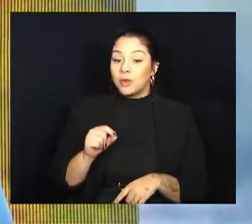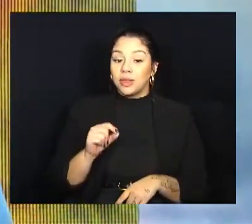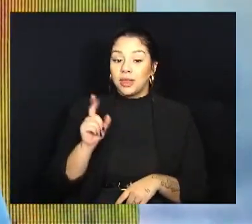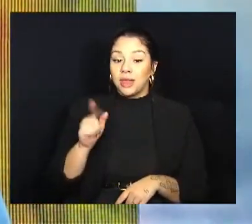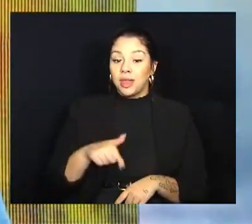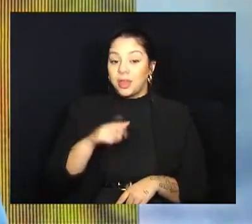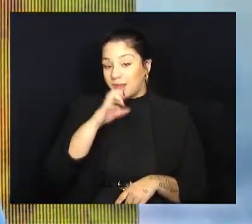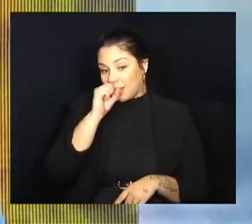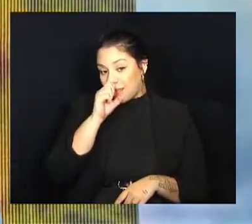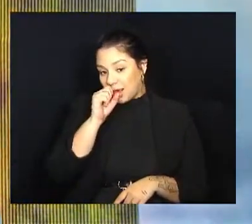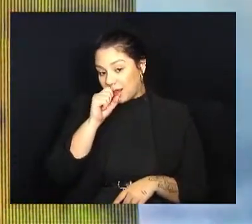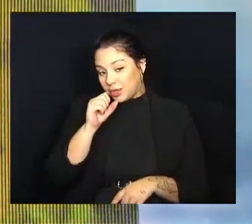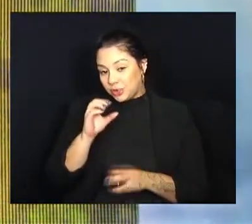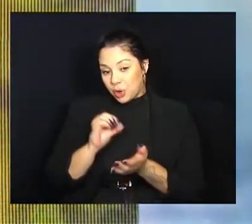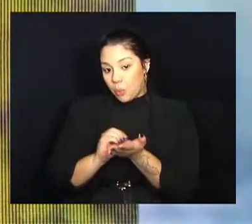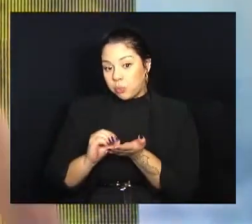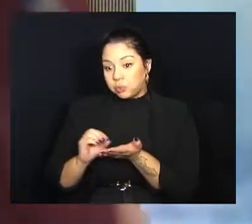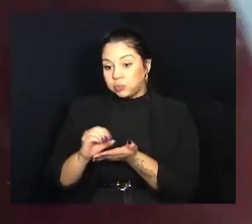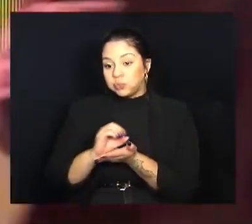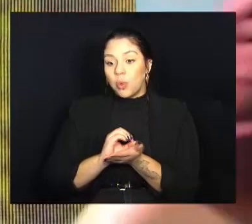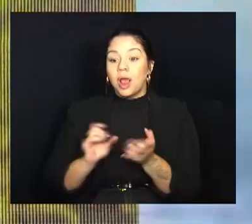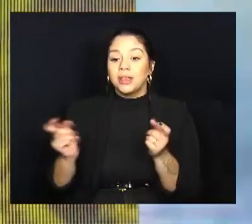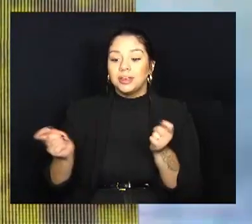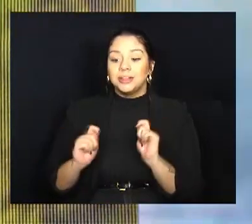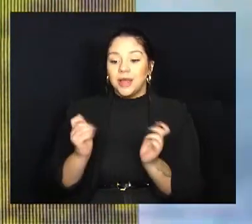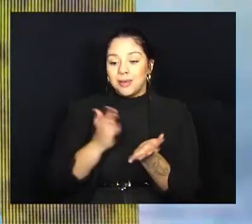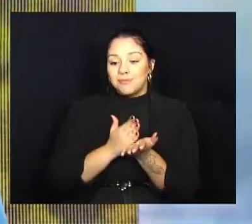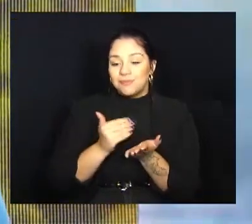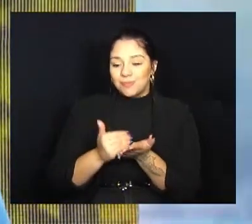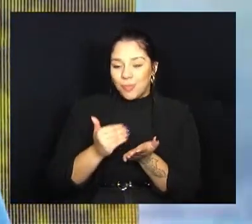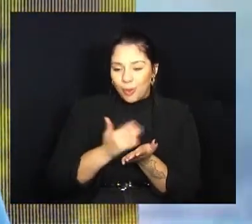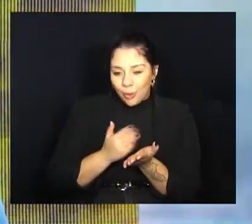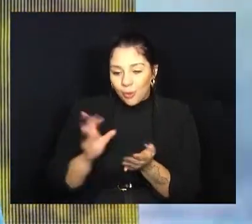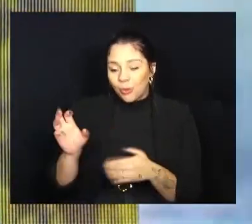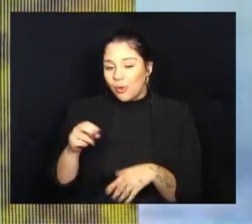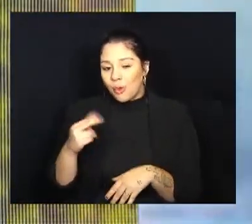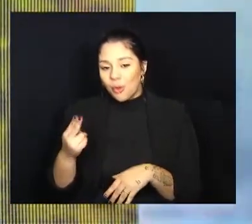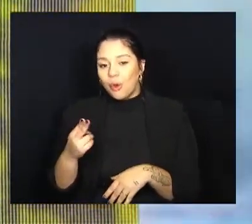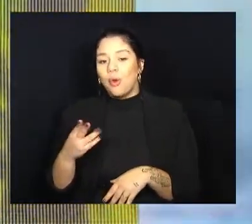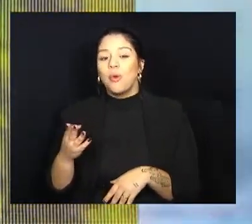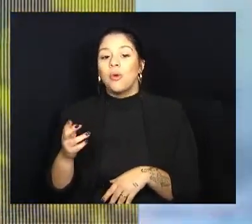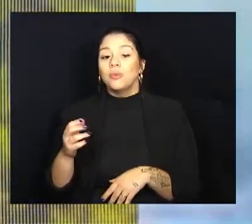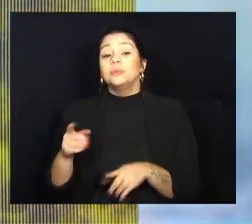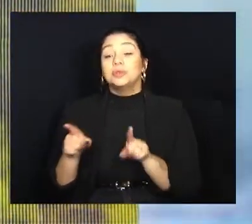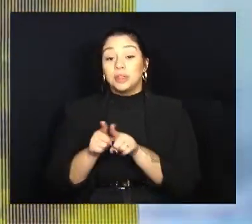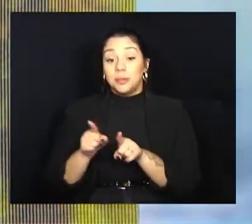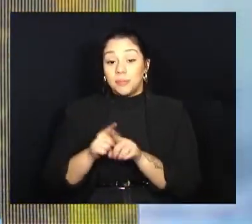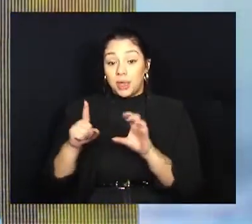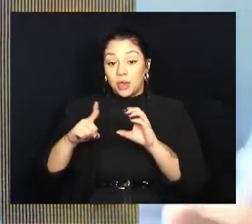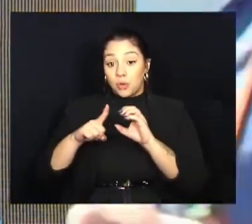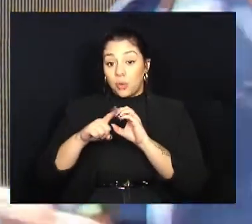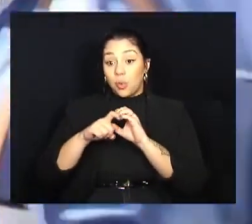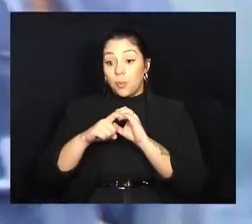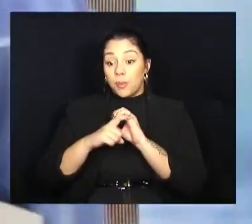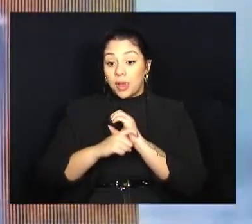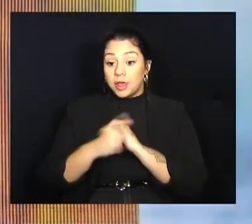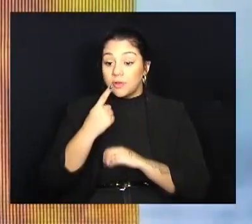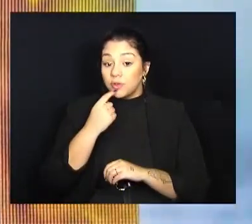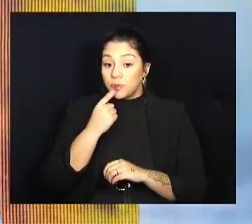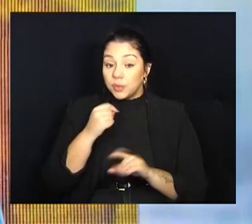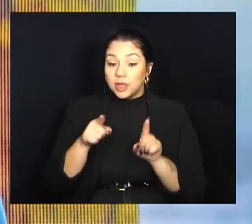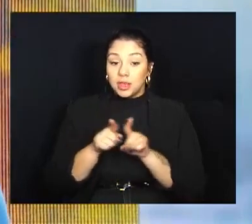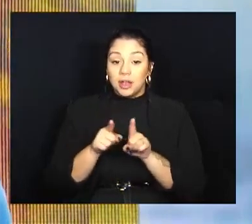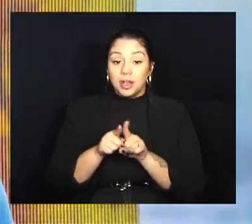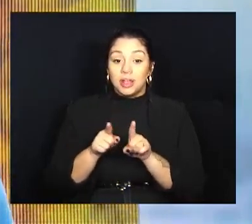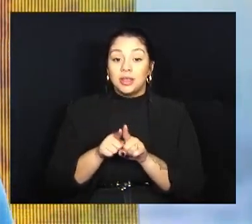que dá para fazer compota, bolos, né, suco também. Goiaba vermelha, compota da quincan e suco de goiaba.